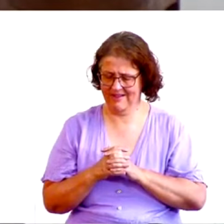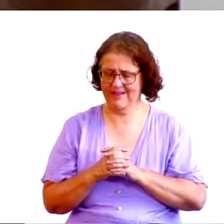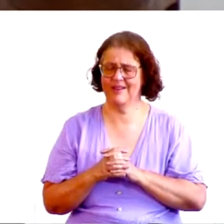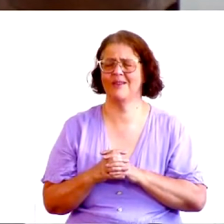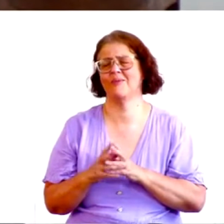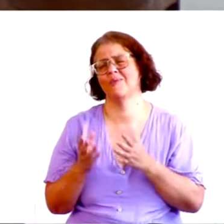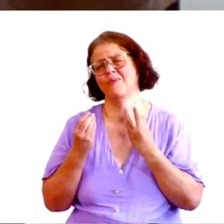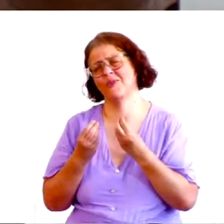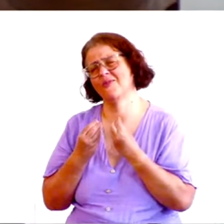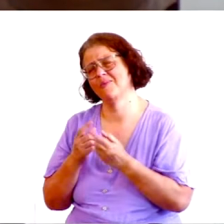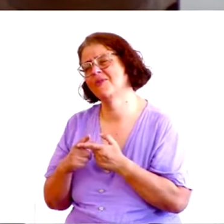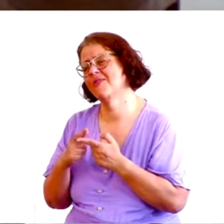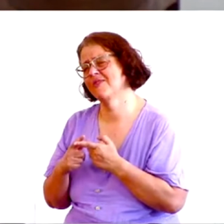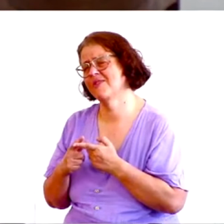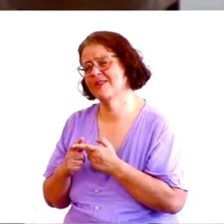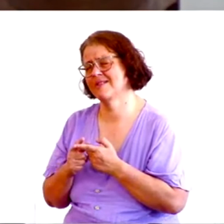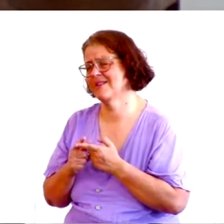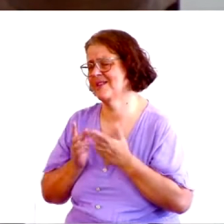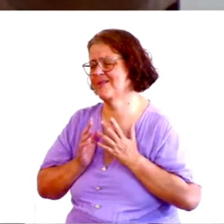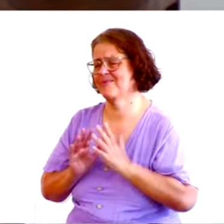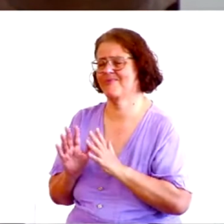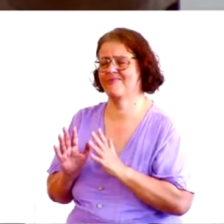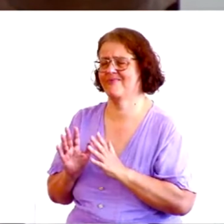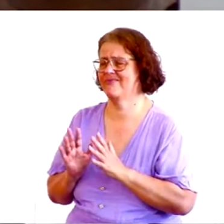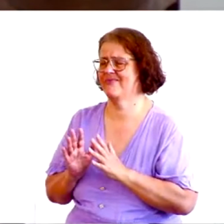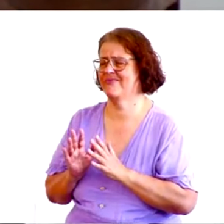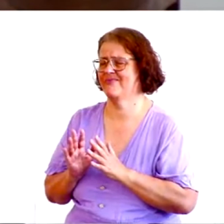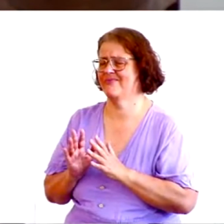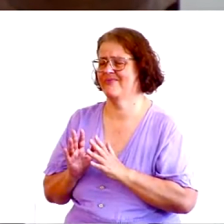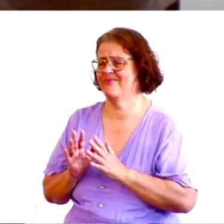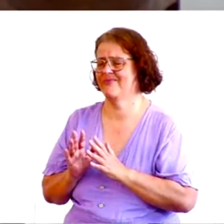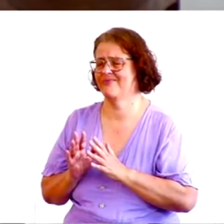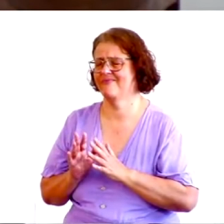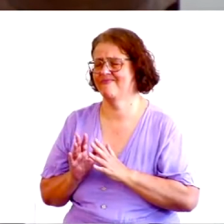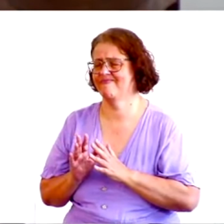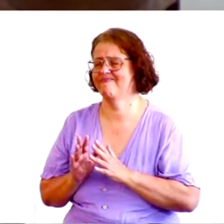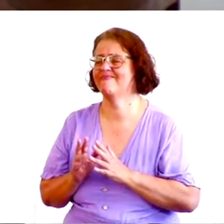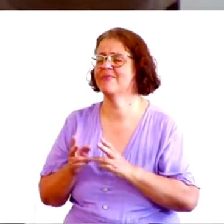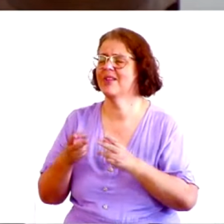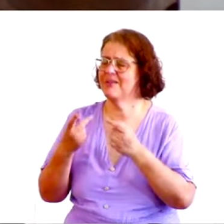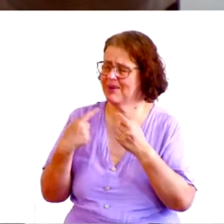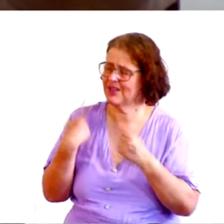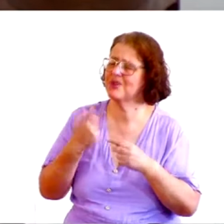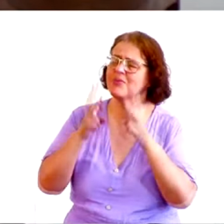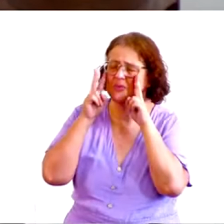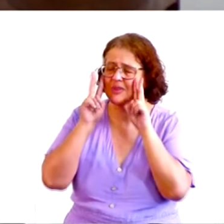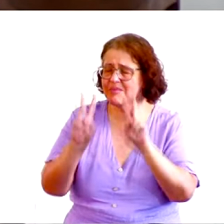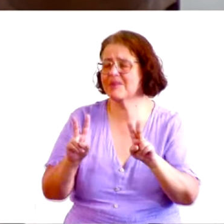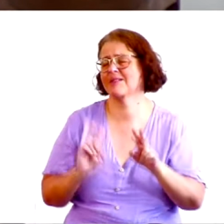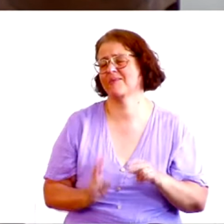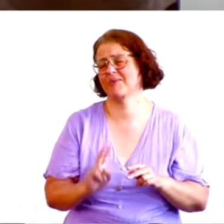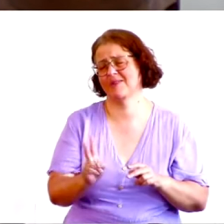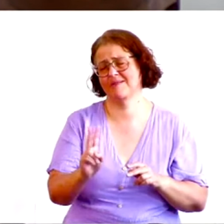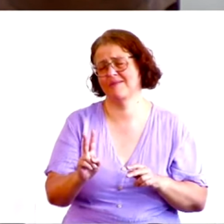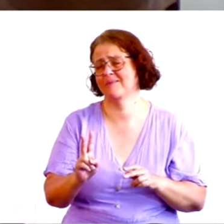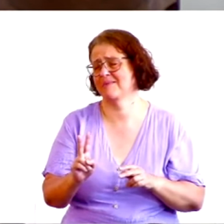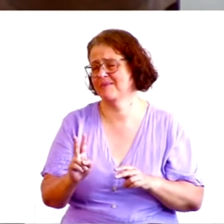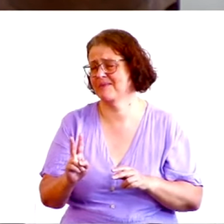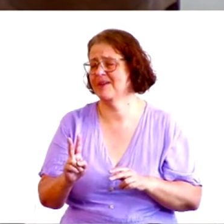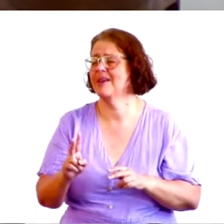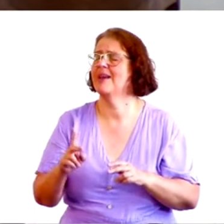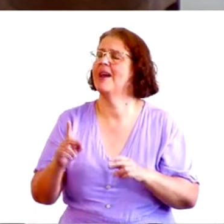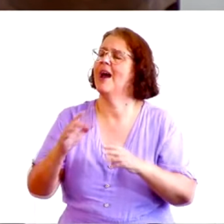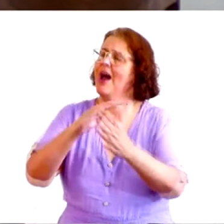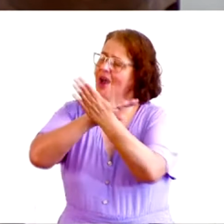nós estamos prestes a termos um momento de testemunho de quem é o Senhor nosso Deus dá-nos isso assim como